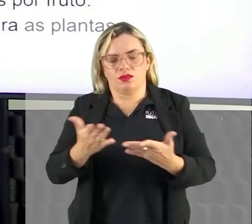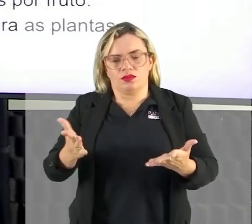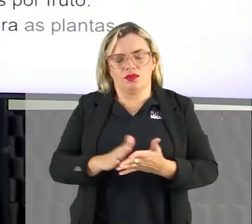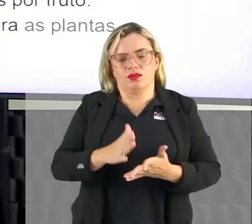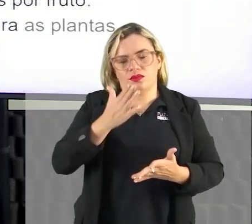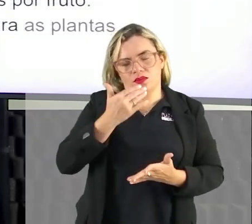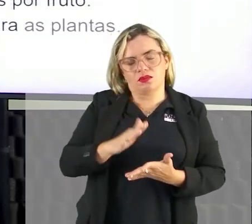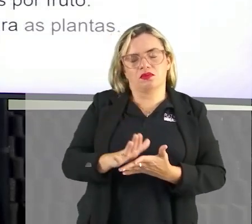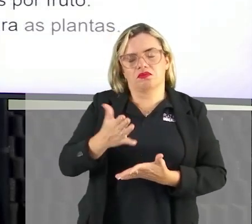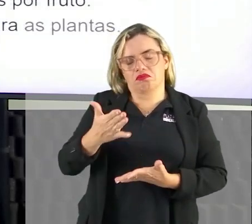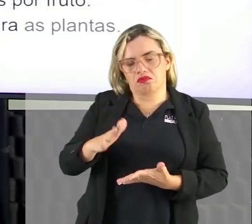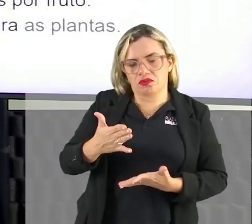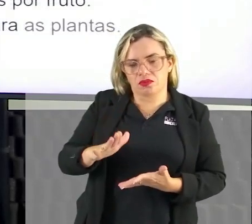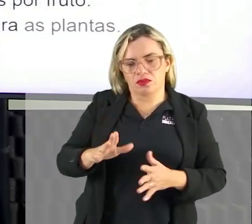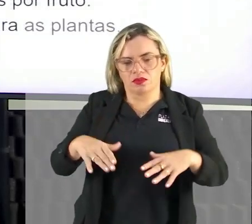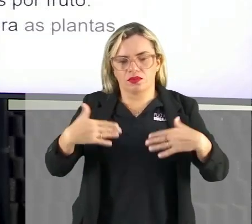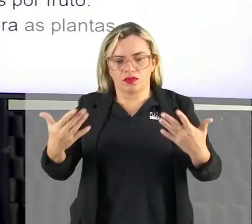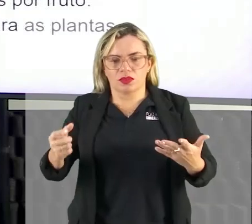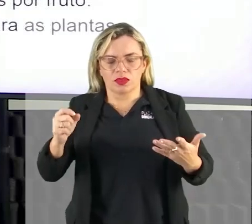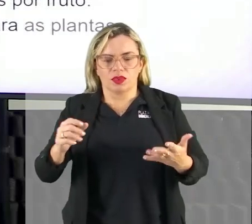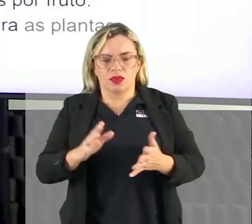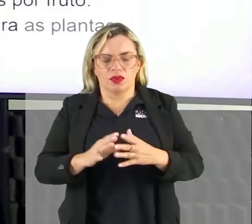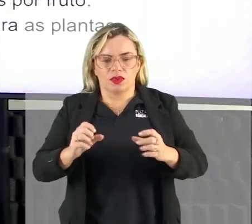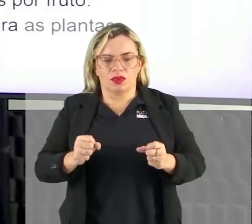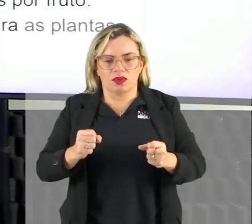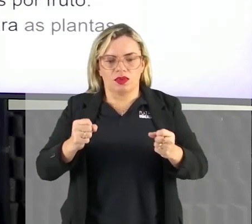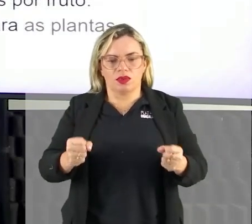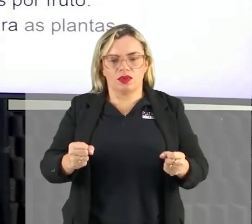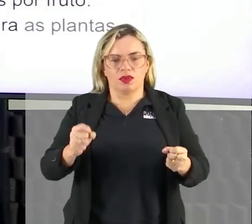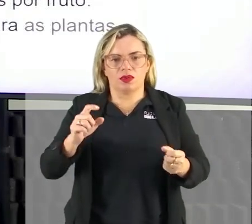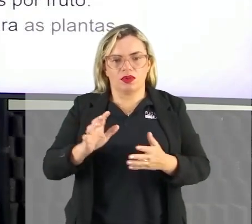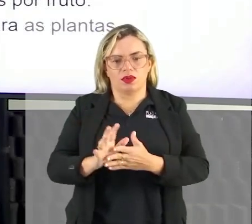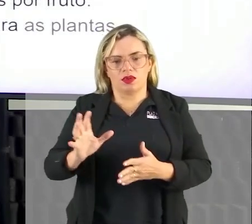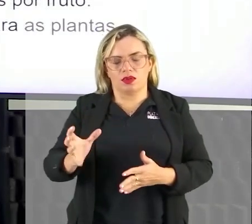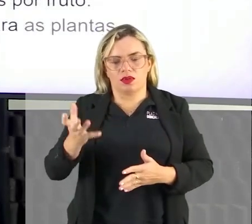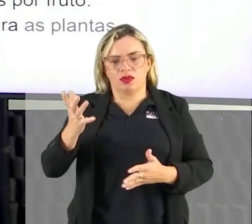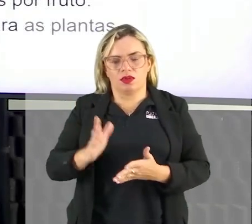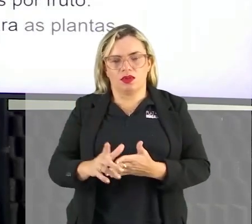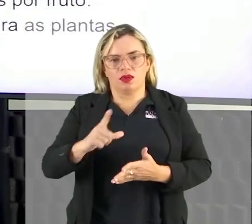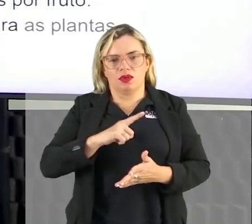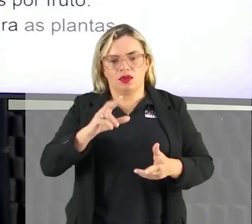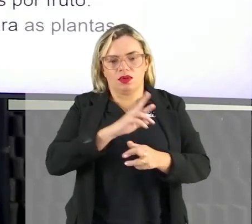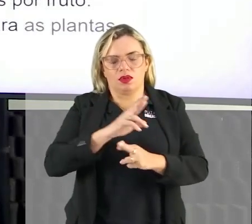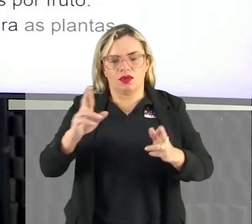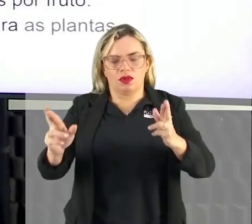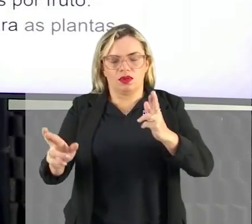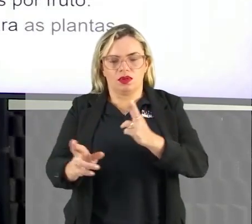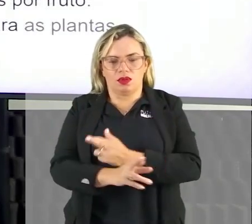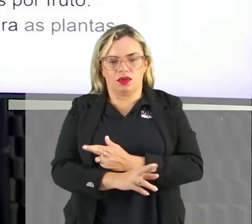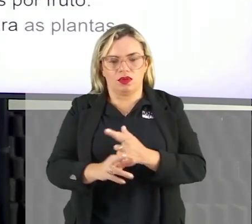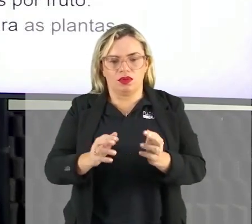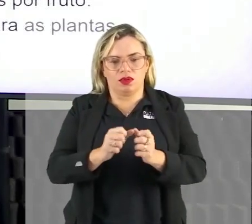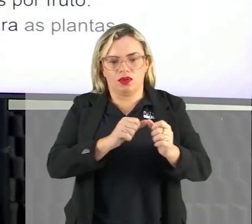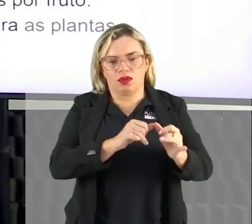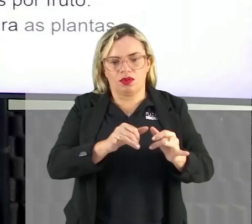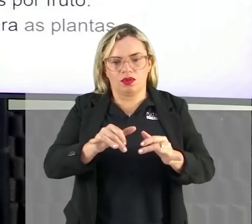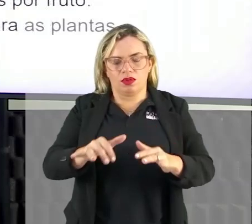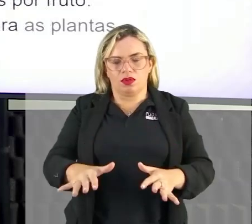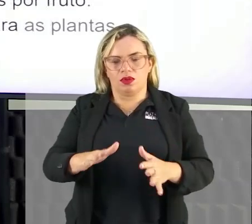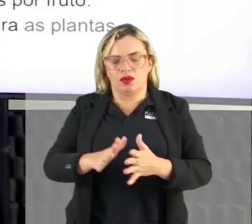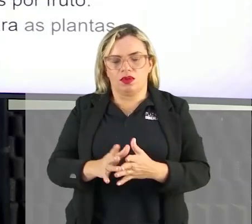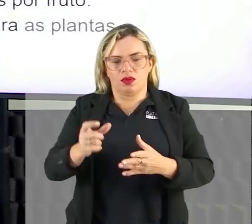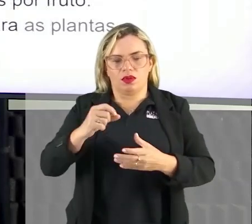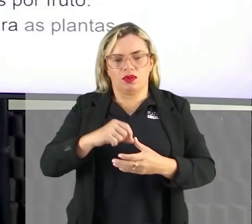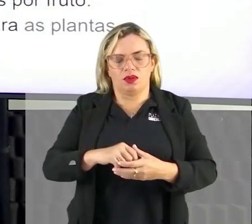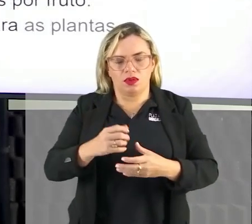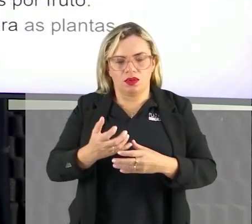então é mais razoável a gente supor que o que quer que aconteceu esteja relacionado à disseminação de